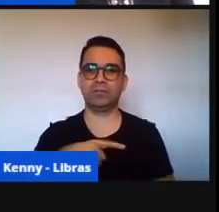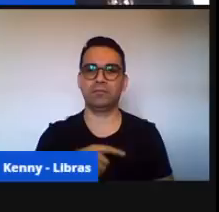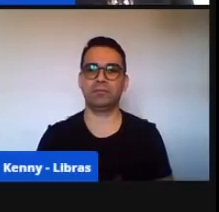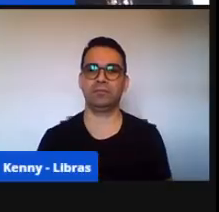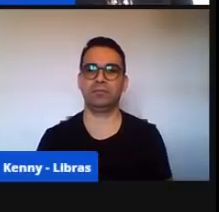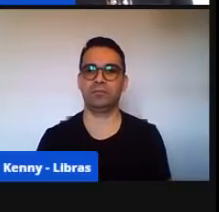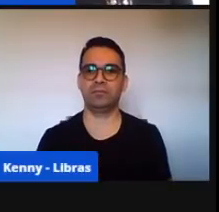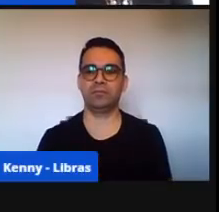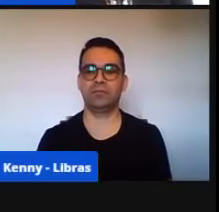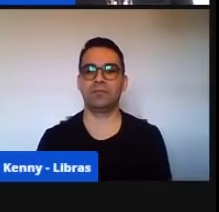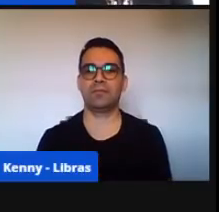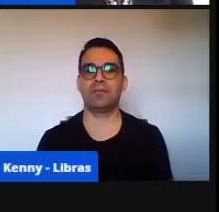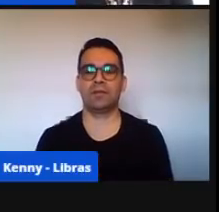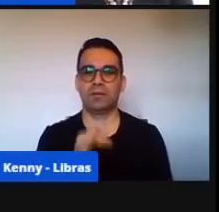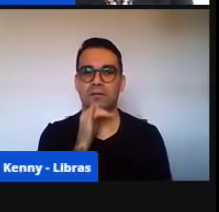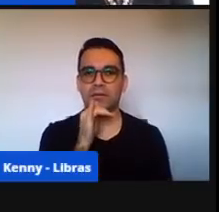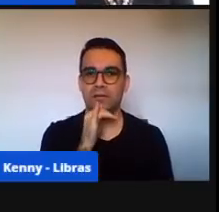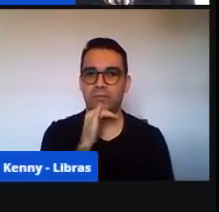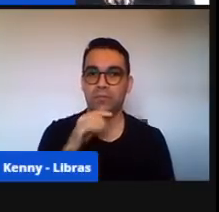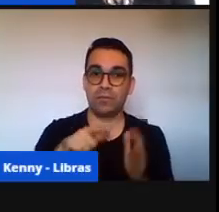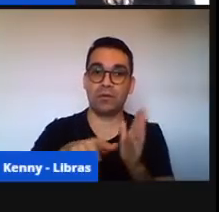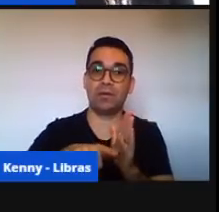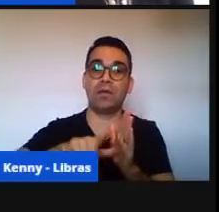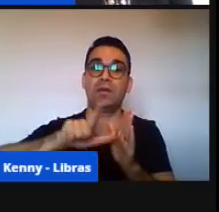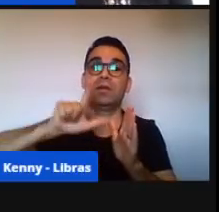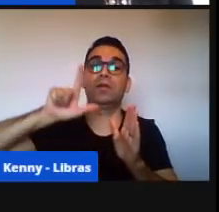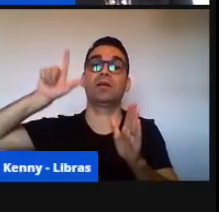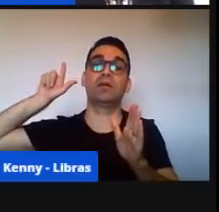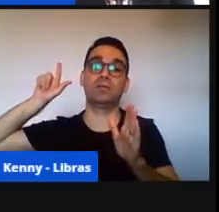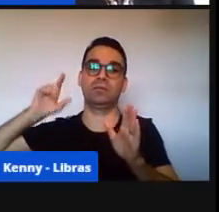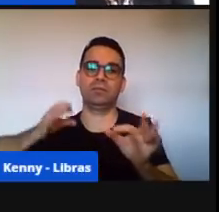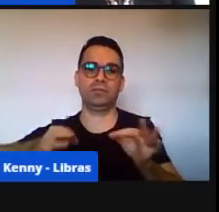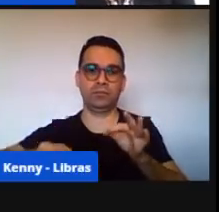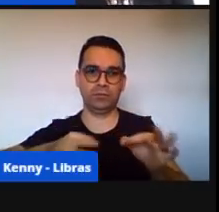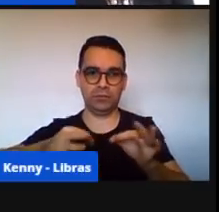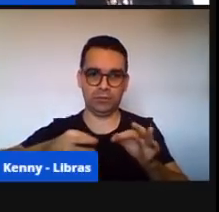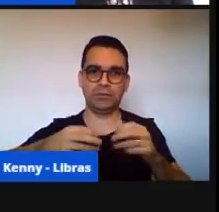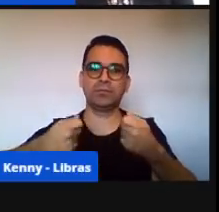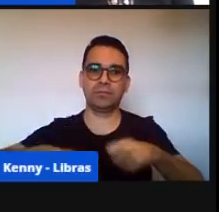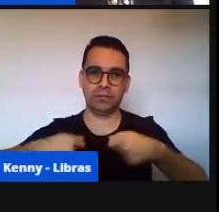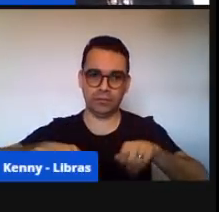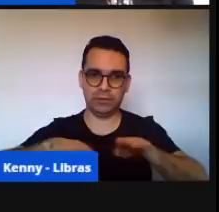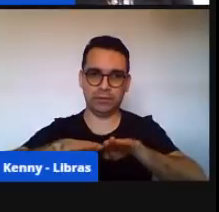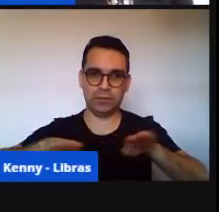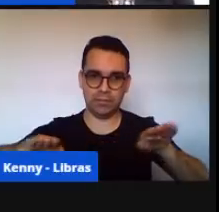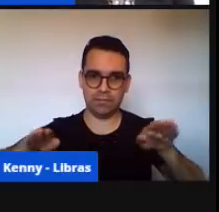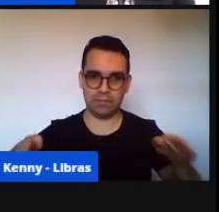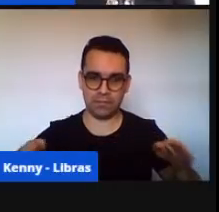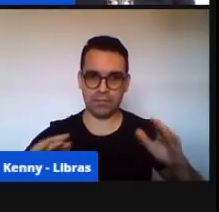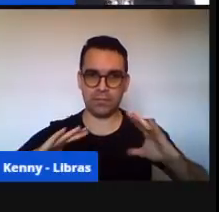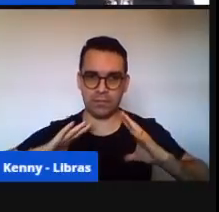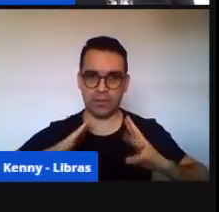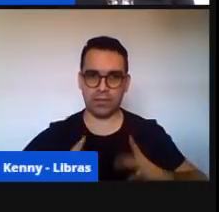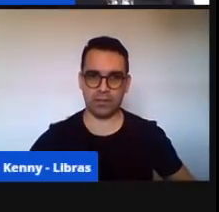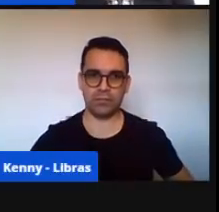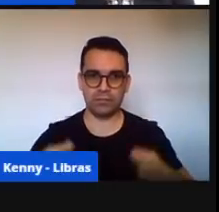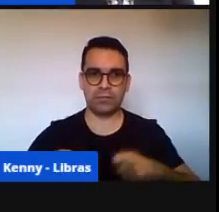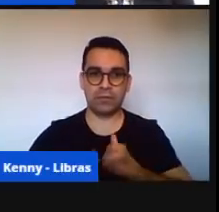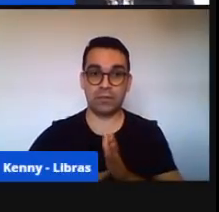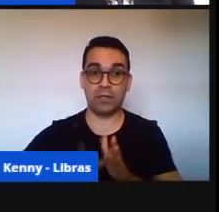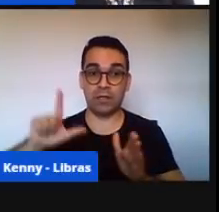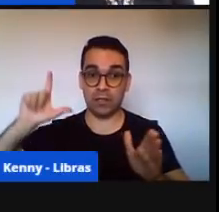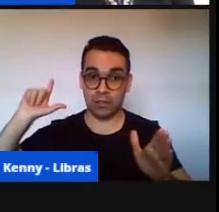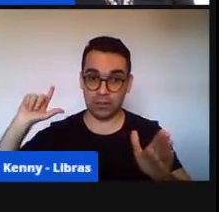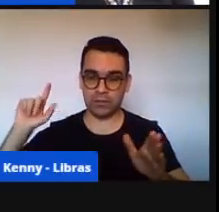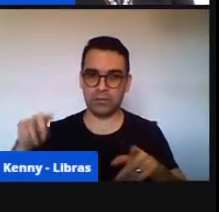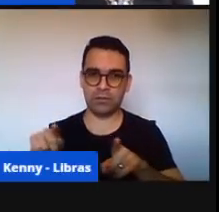frequência. A gente não pode esquecer de fazer essa higienização antes do uso, para evitar que ali tivesse algum